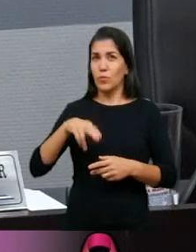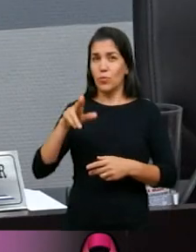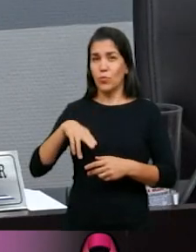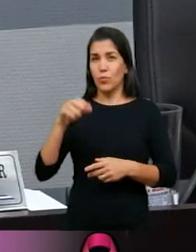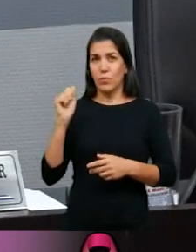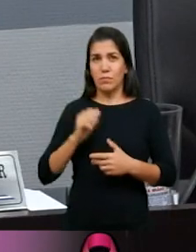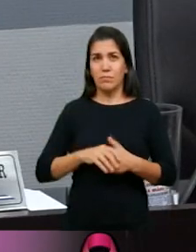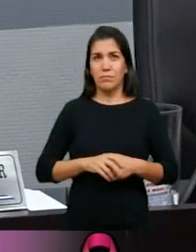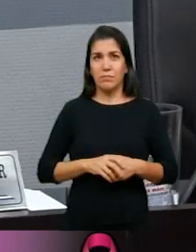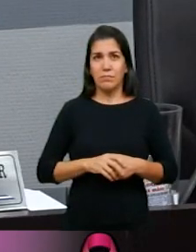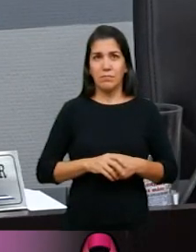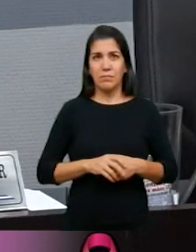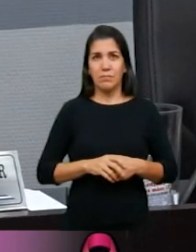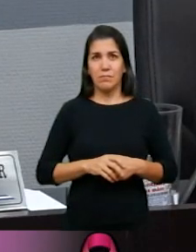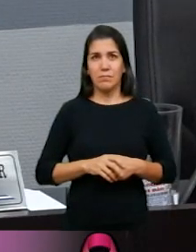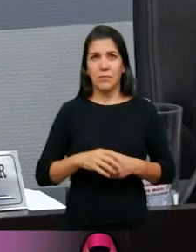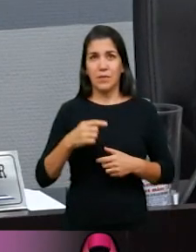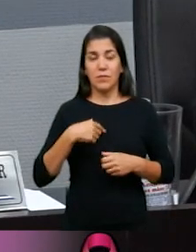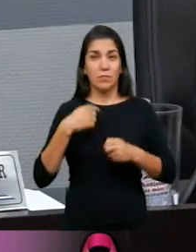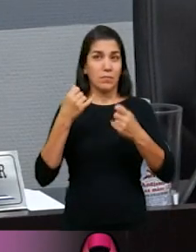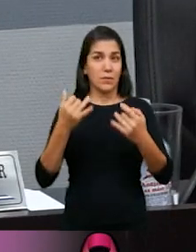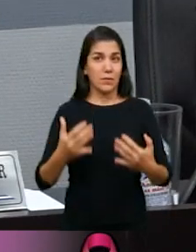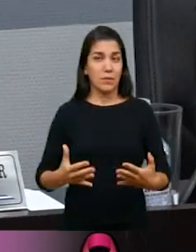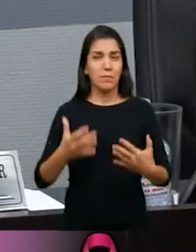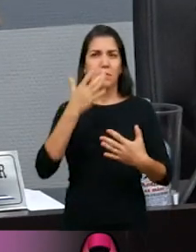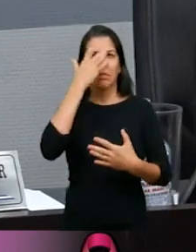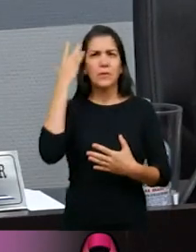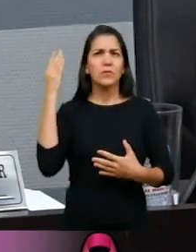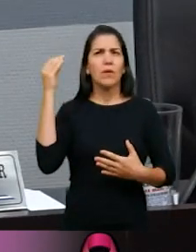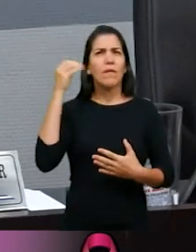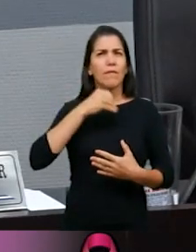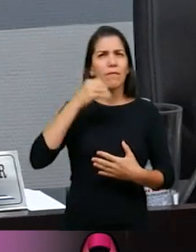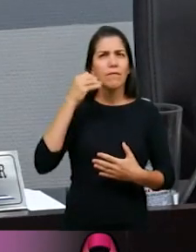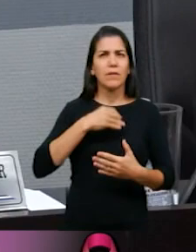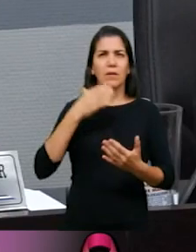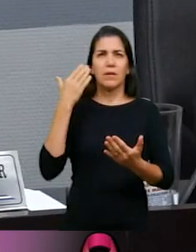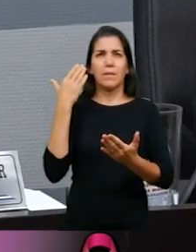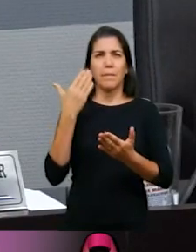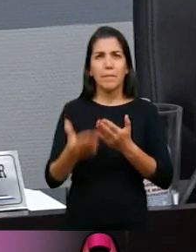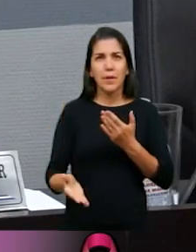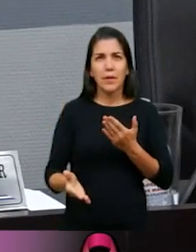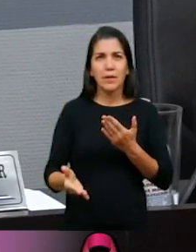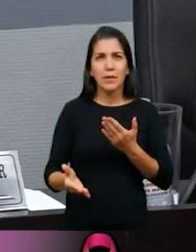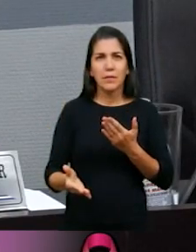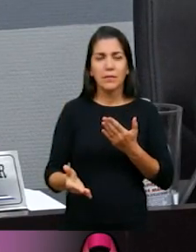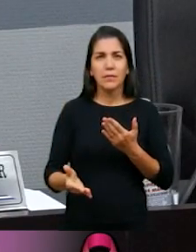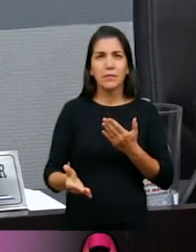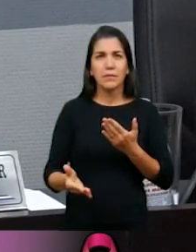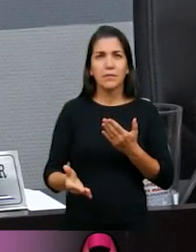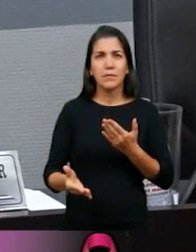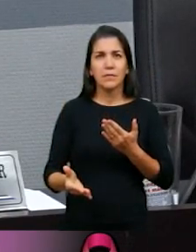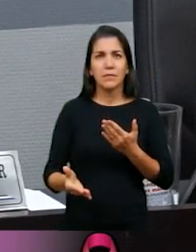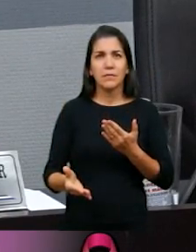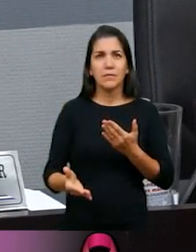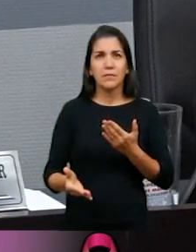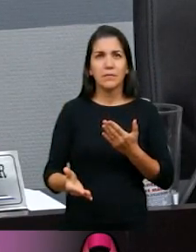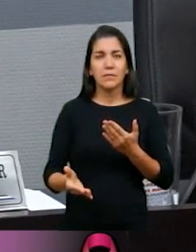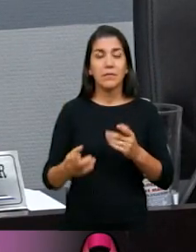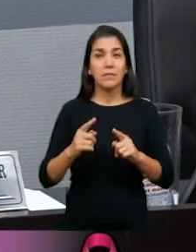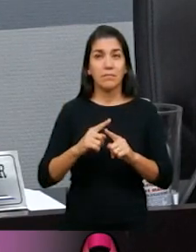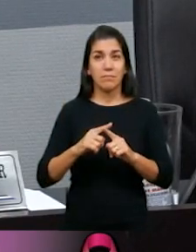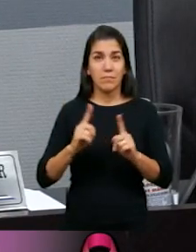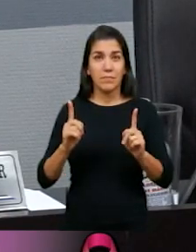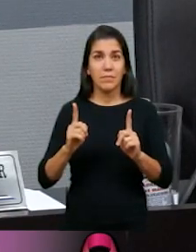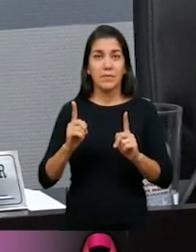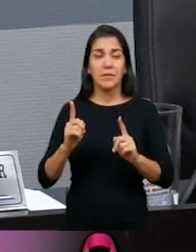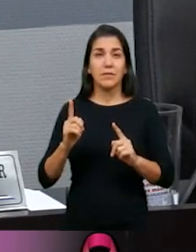não termina, entendeu? Os perdedores não desistem, mas os